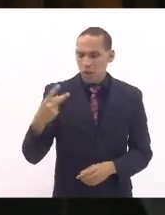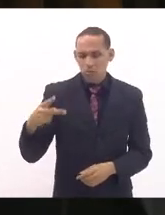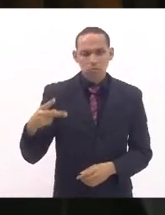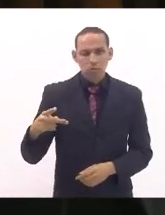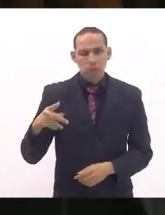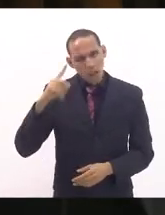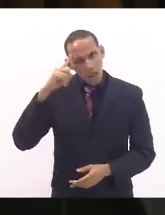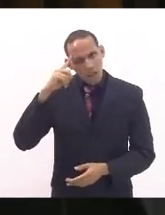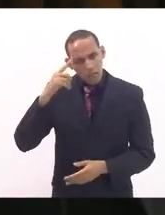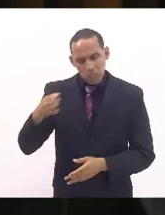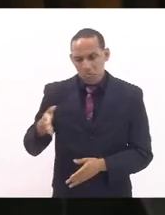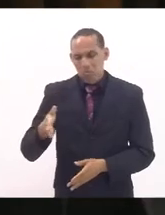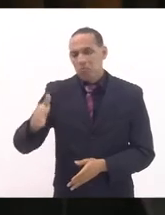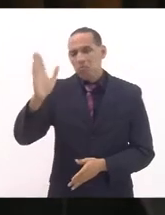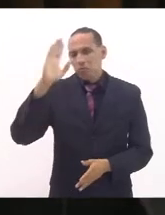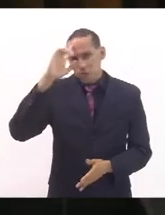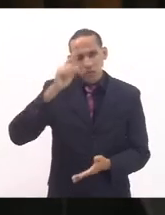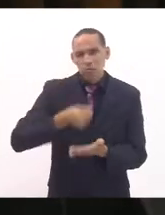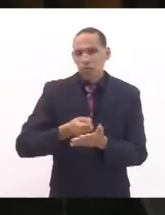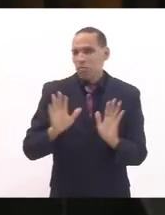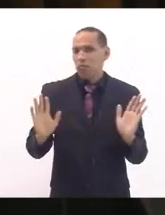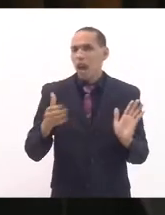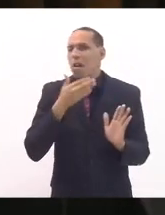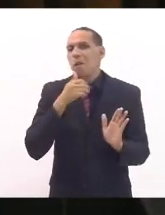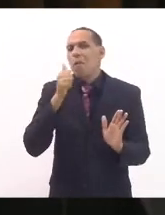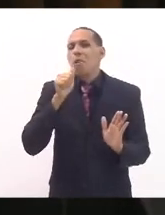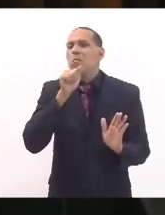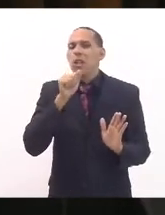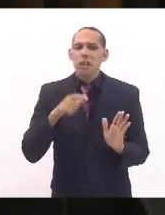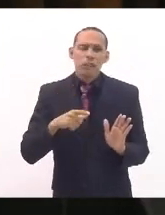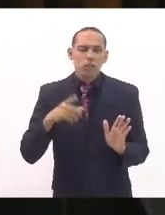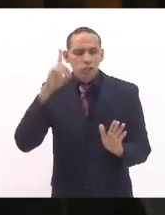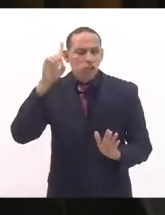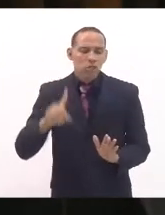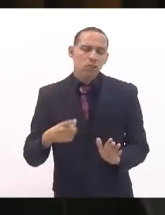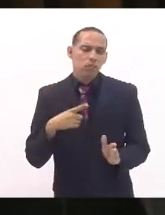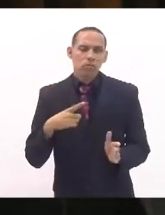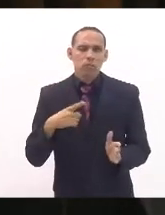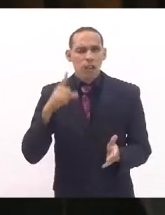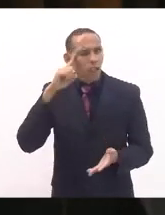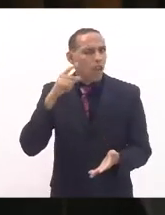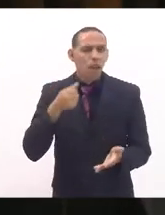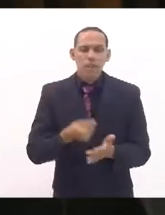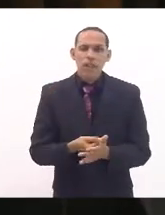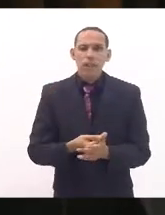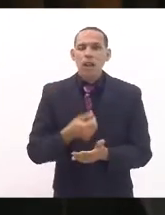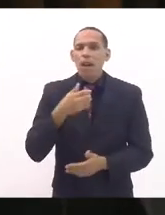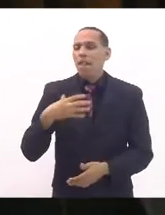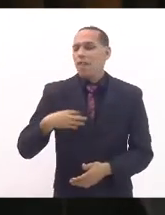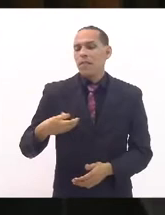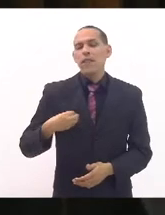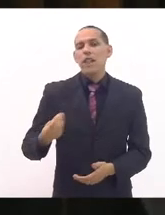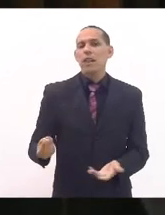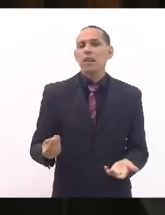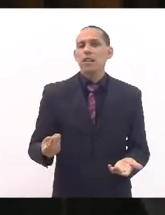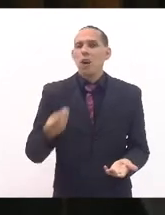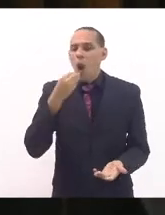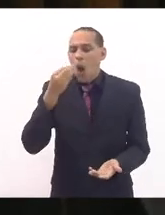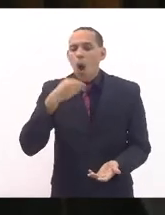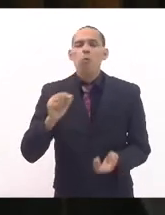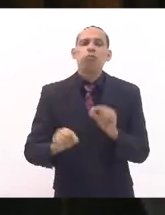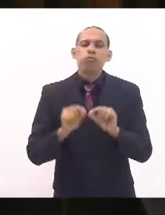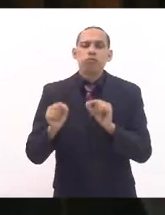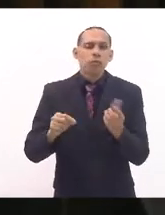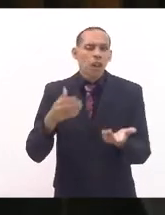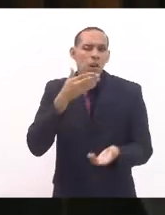próprios filhos. Ora, senhor presidente, é direito dos pais definir o que o filho vai comer,